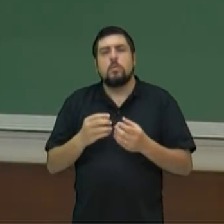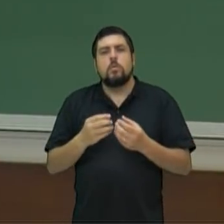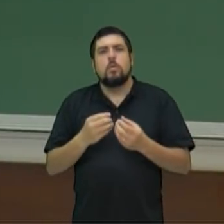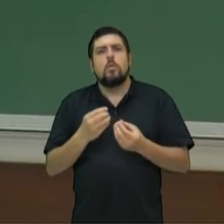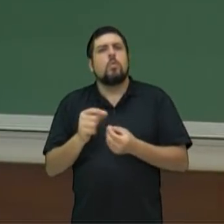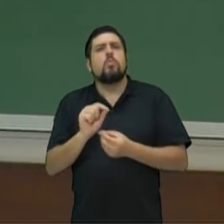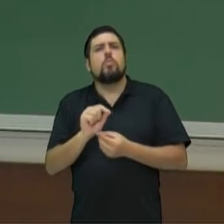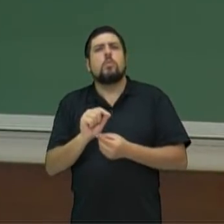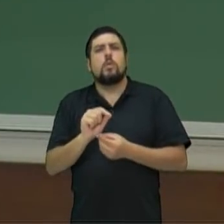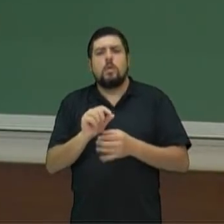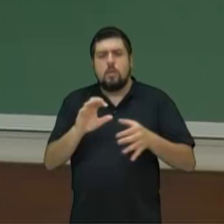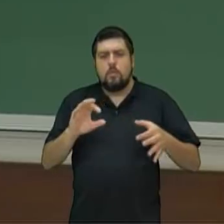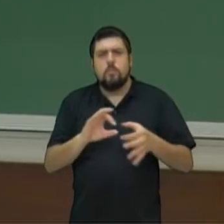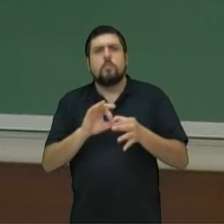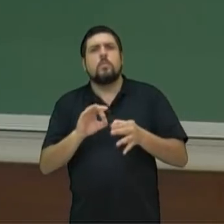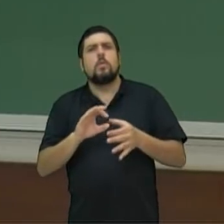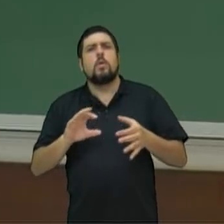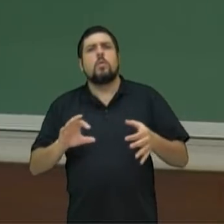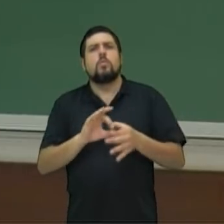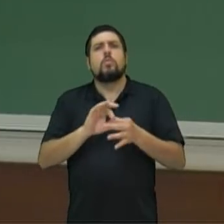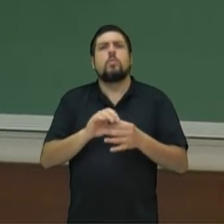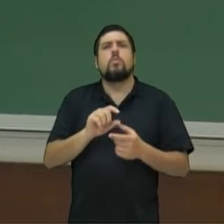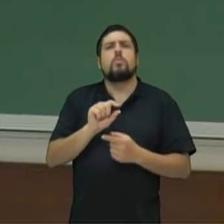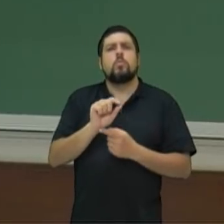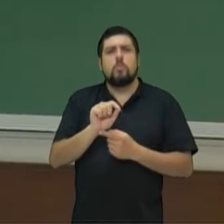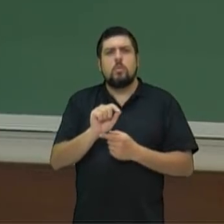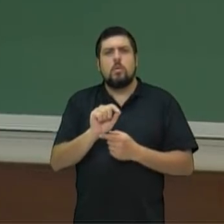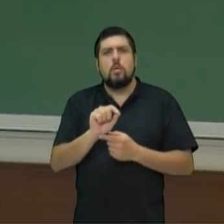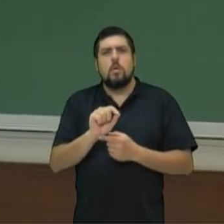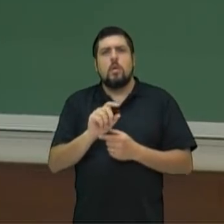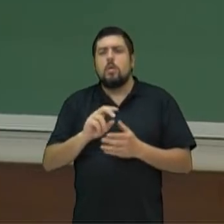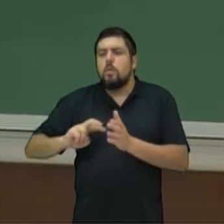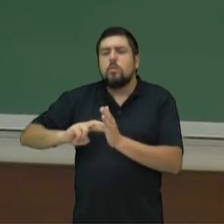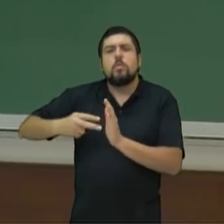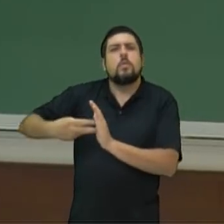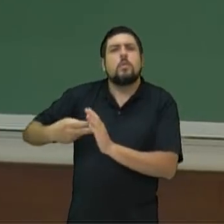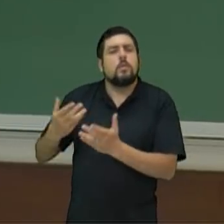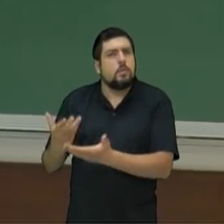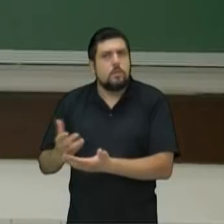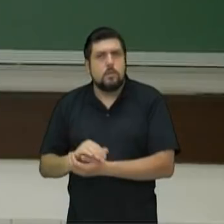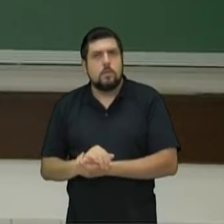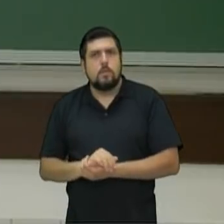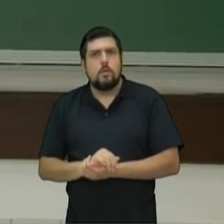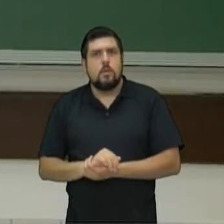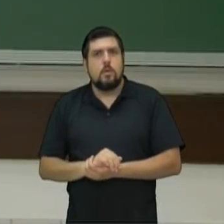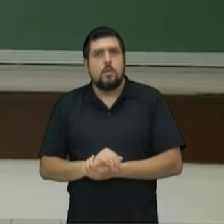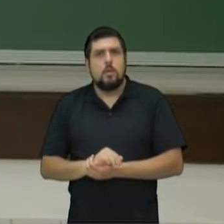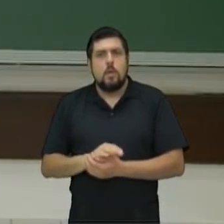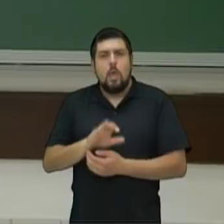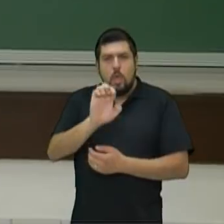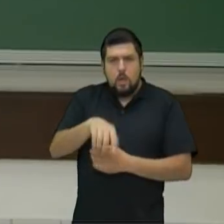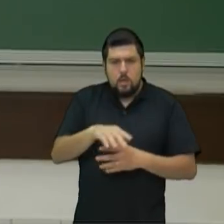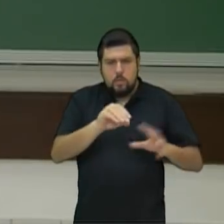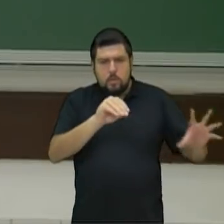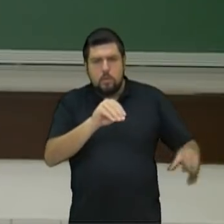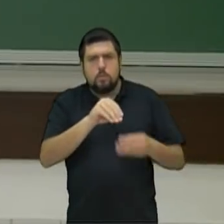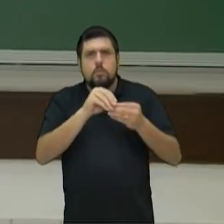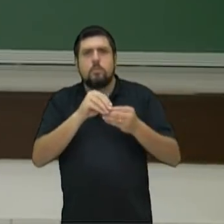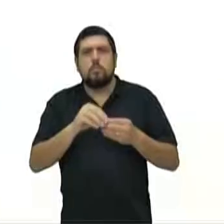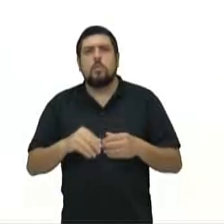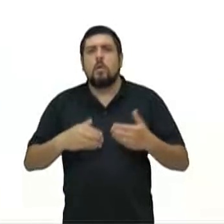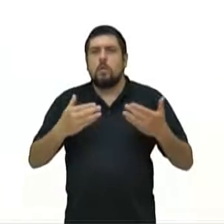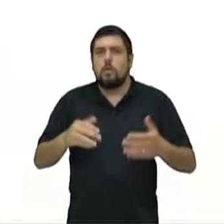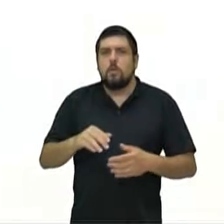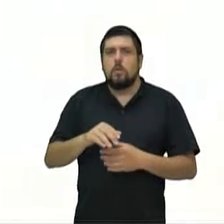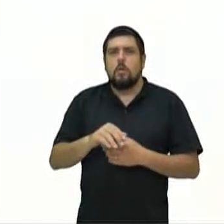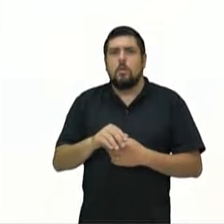qual é? Tá, já disse a vocês. É bem como o efeito de sentido produzido por ela. Dá ideia do que, pessoal? De soma. De soma, é isso. Ó.